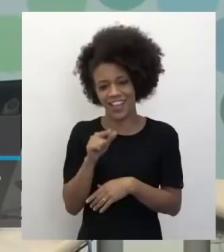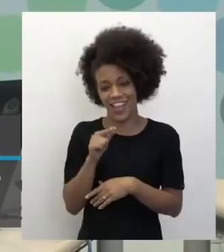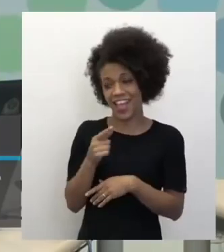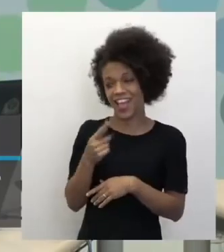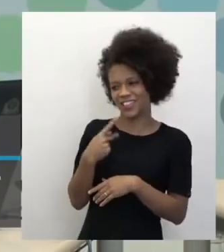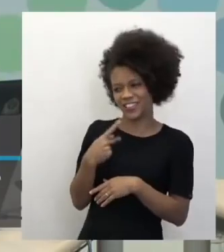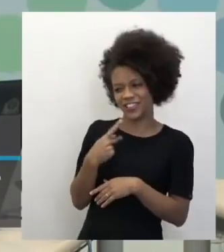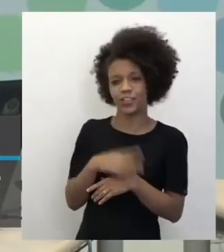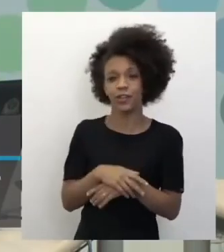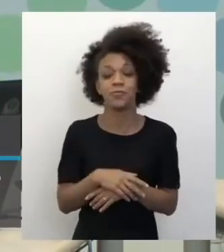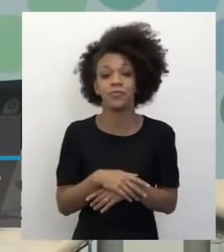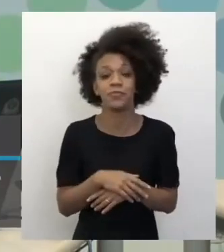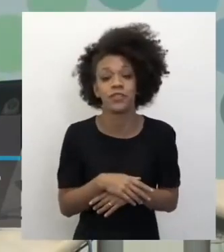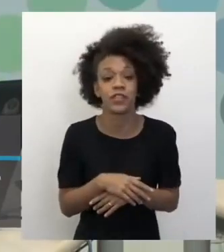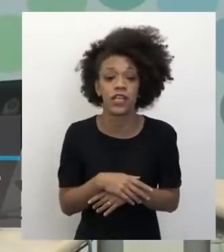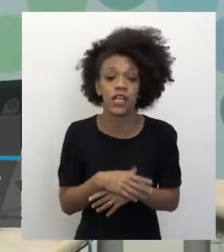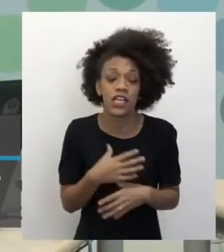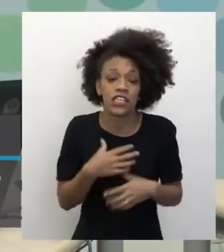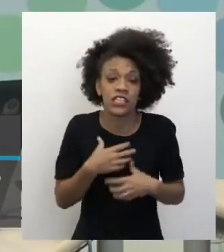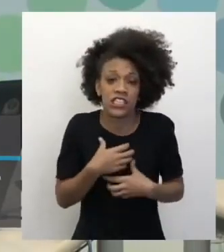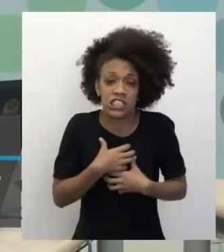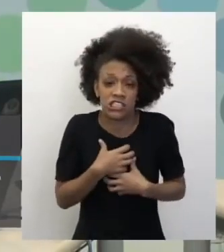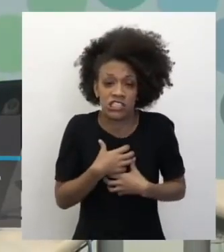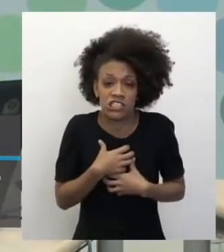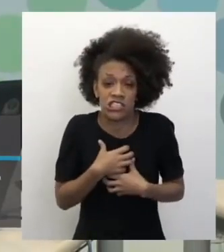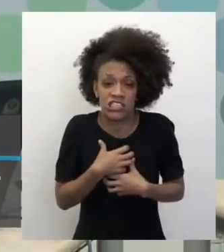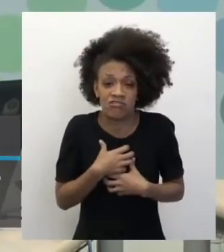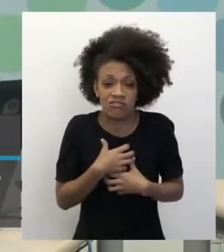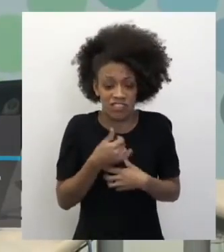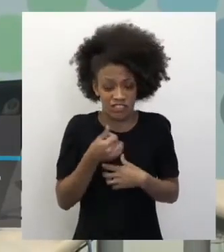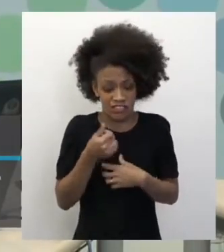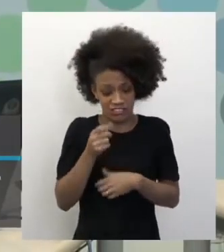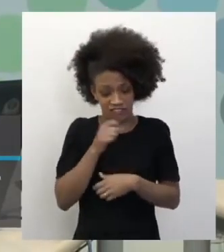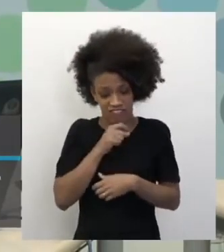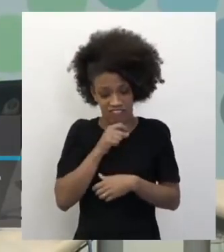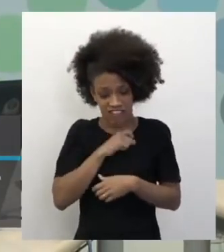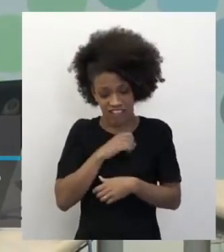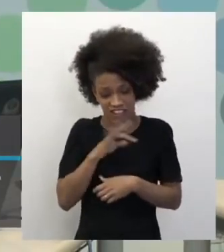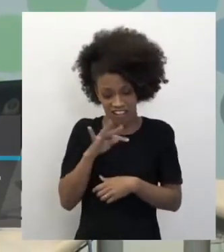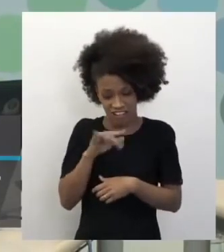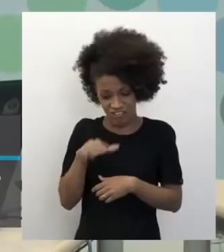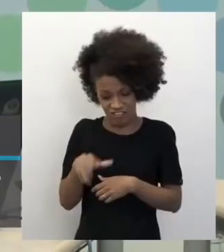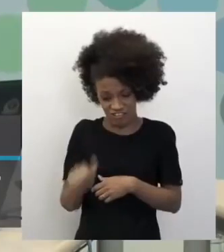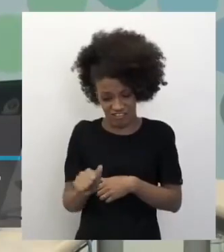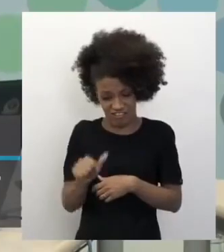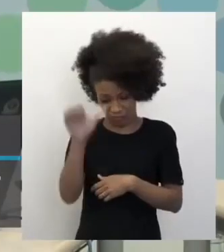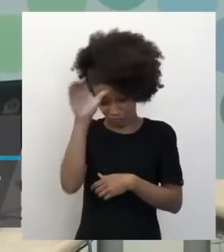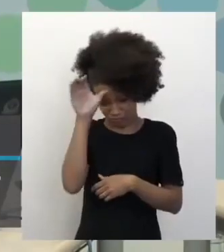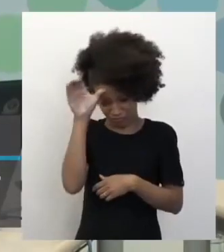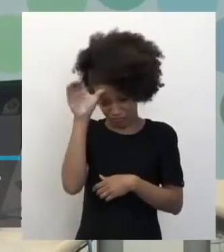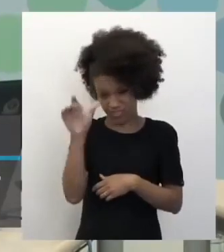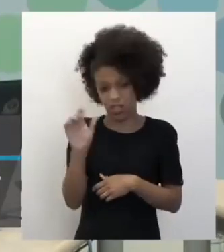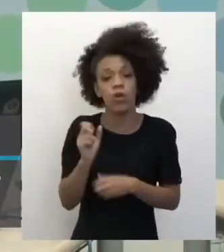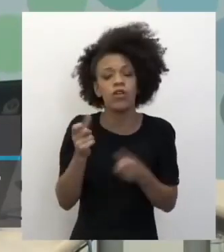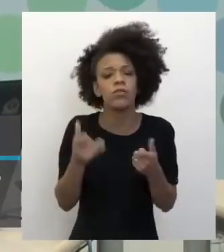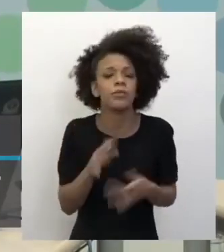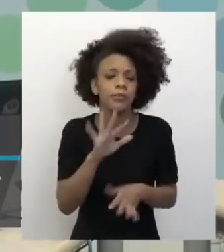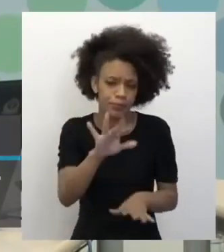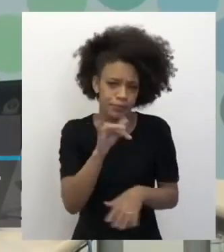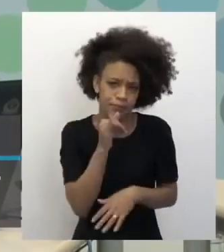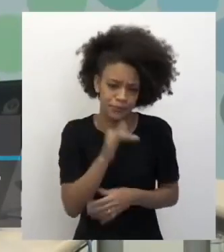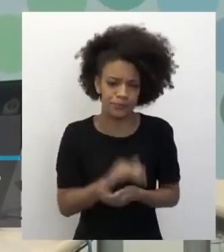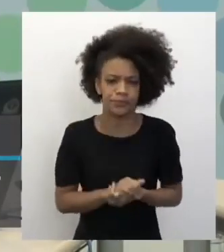nossas. Proaline colocou assim, sinto-me idosa quando me chamam de tia. E aí, assim, o que eu vou colocar para vocês? Por